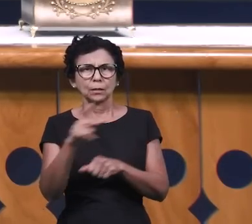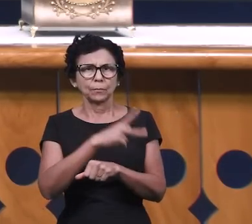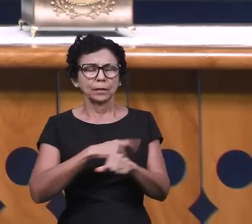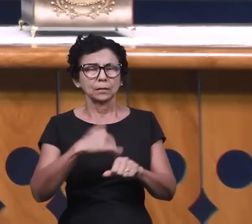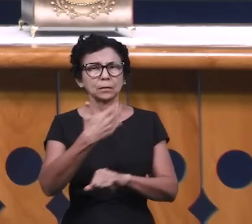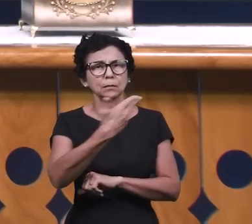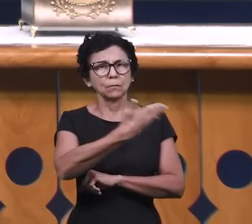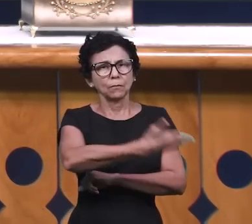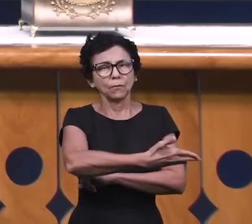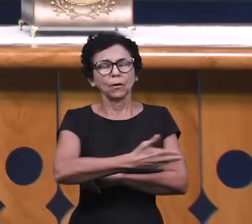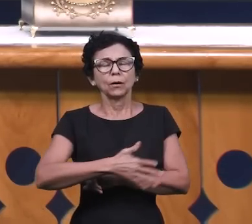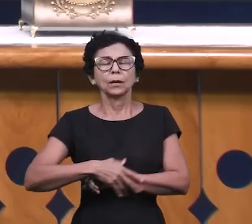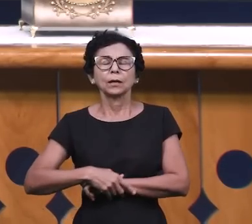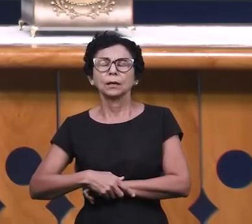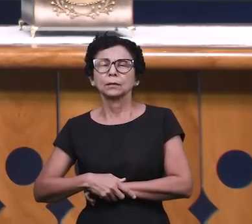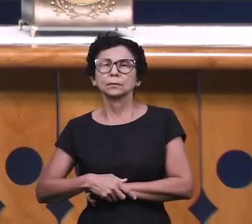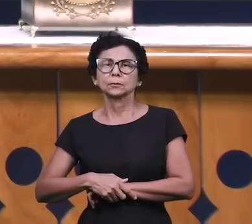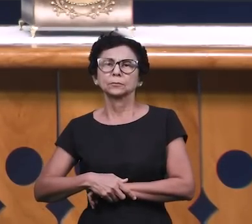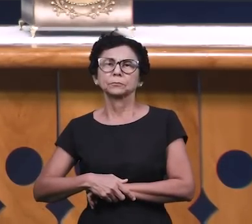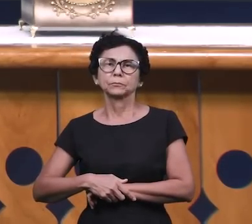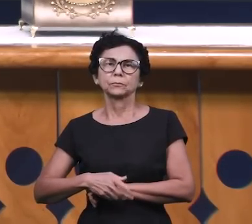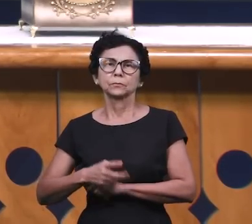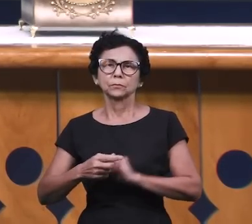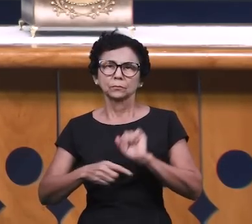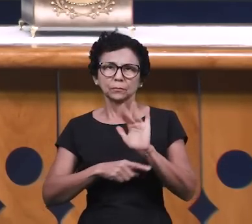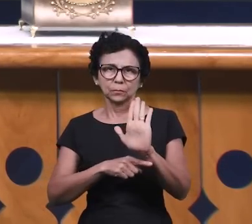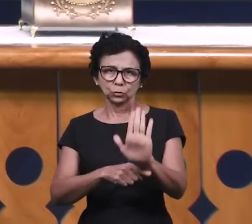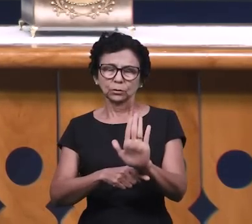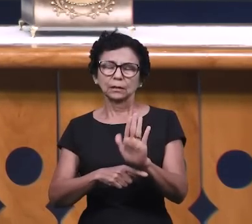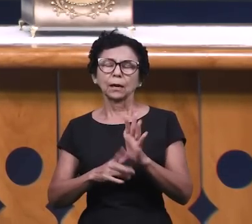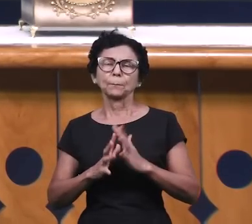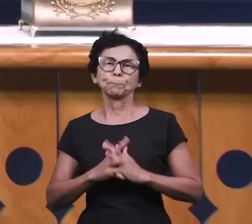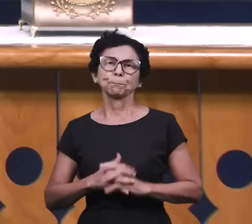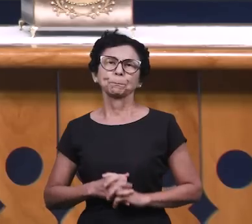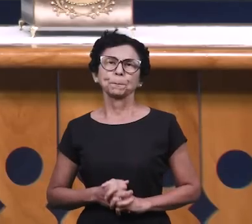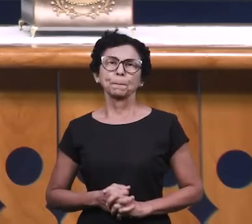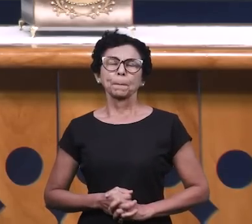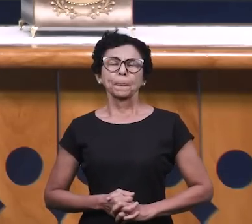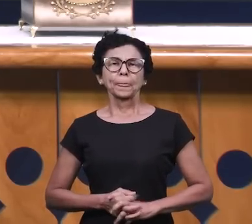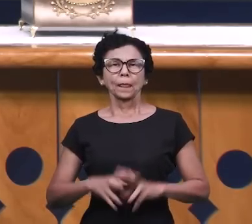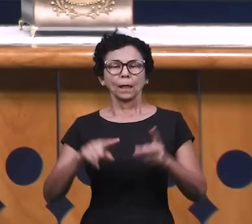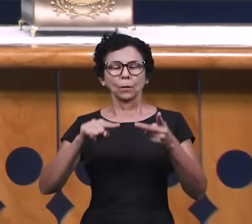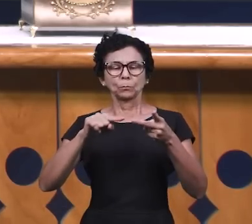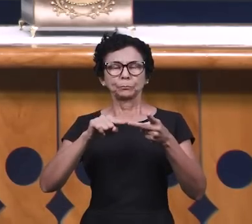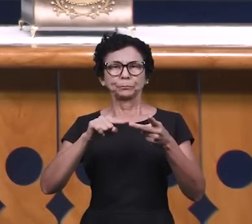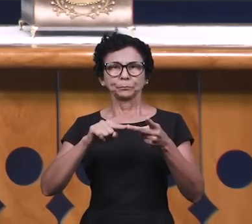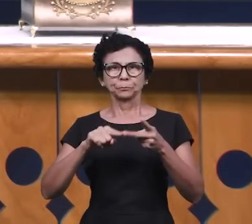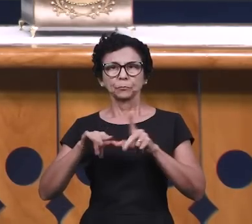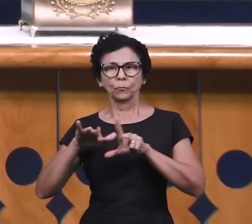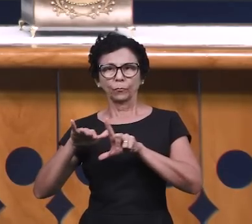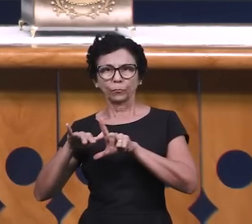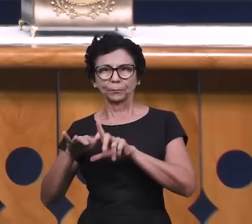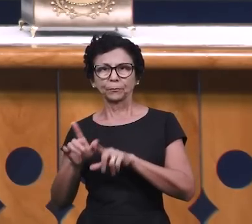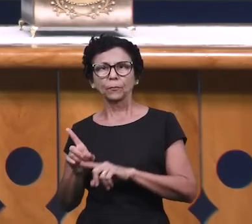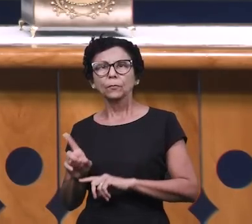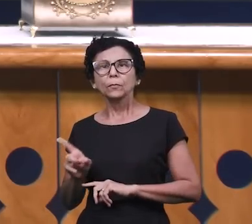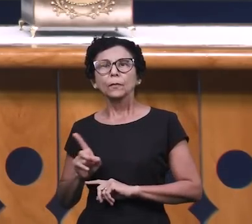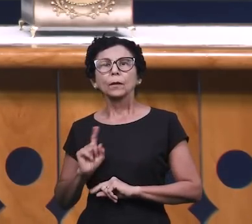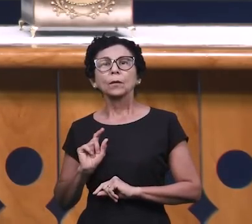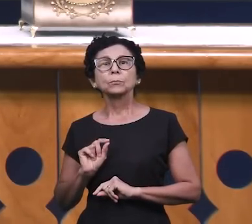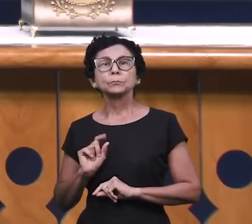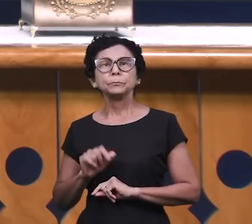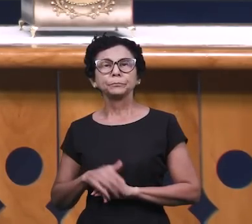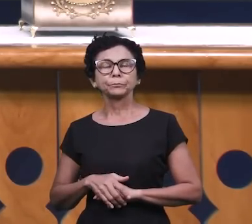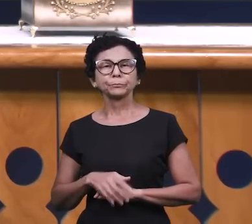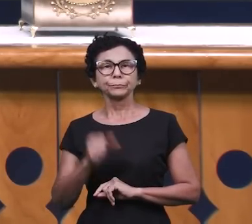país que seja, nós estaremos à sua disposição para lhe atender. Também tem esse segundo QR